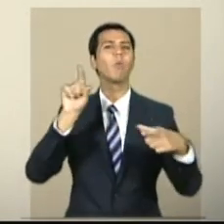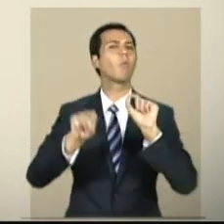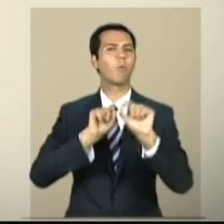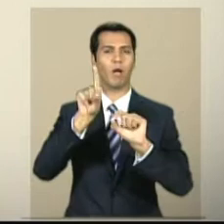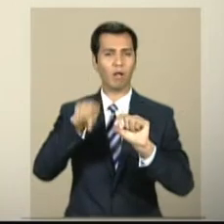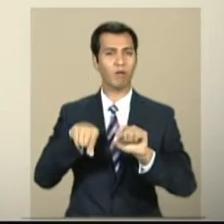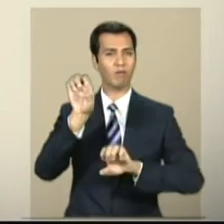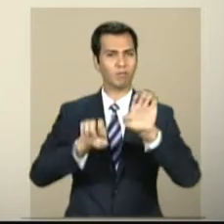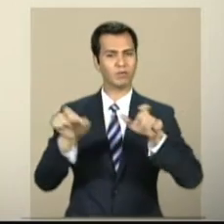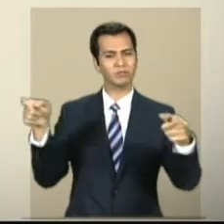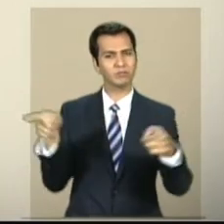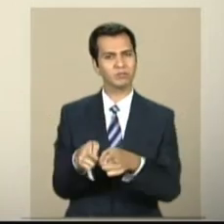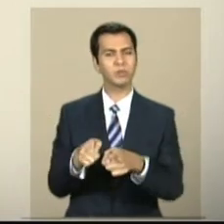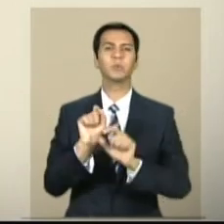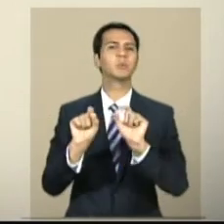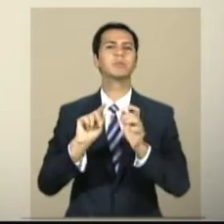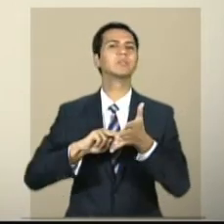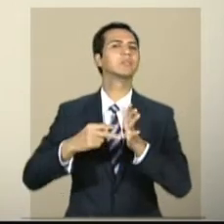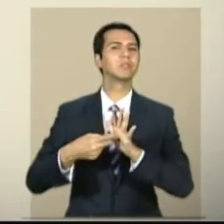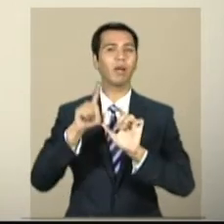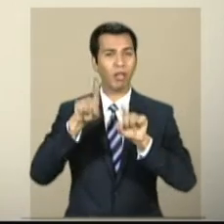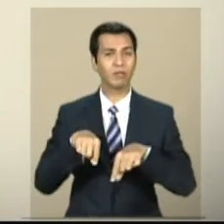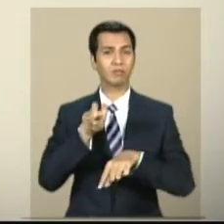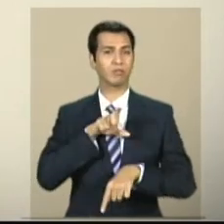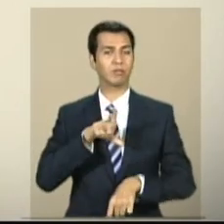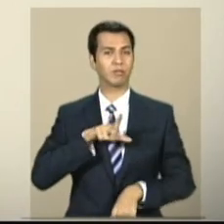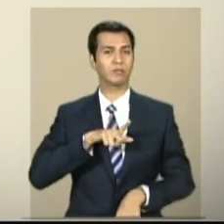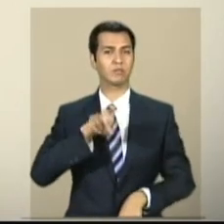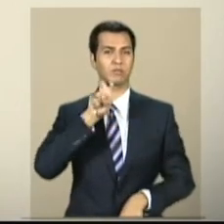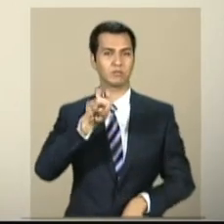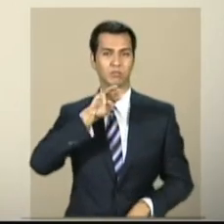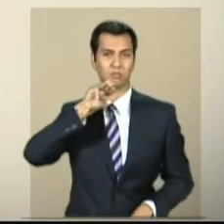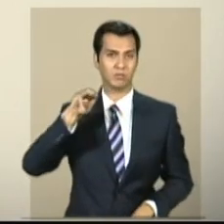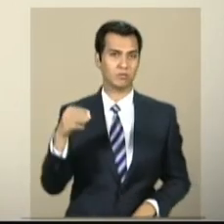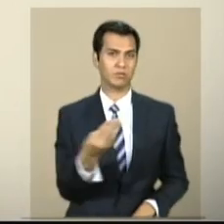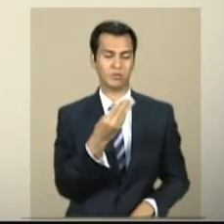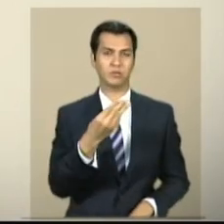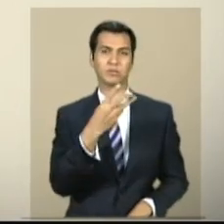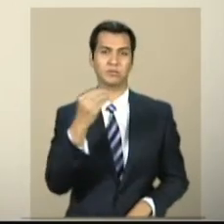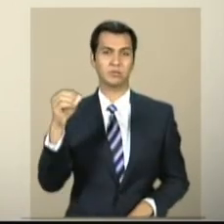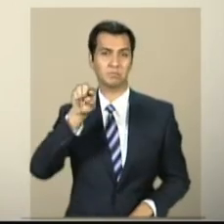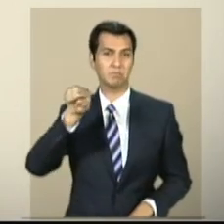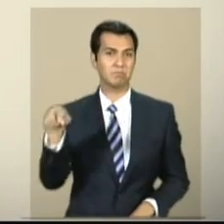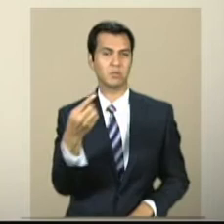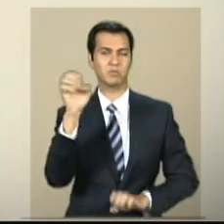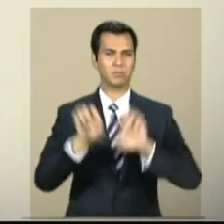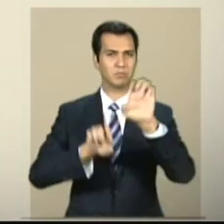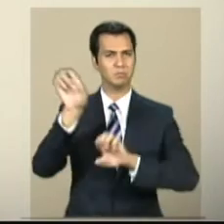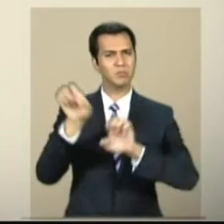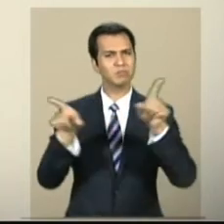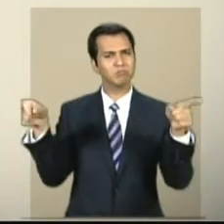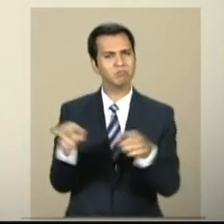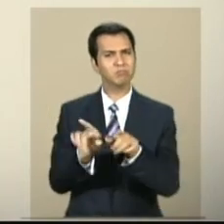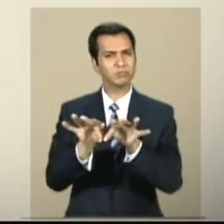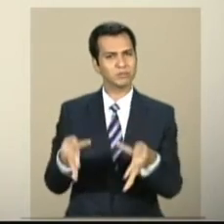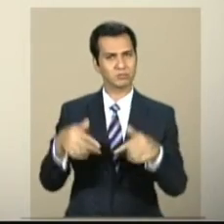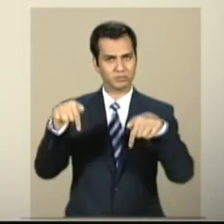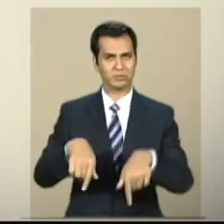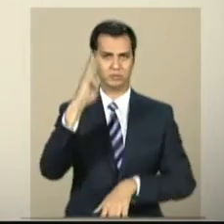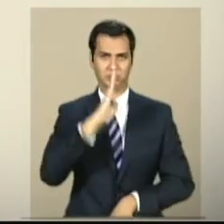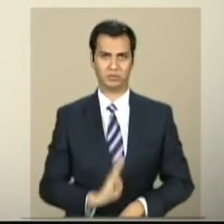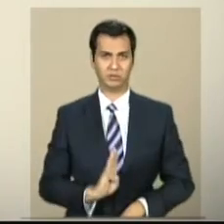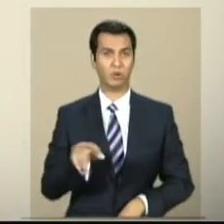que existem 5 milhões e 300 mil pequenas empresas no Brasil, Luciano. Essas empresas são